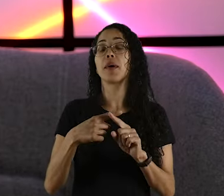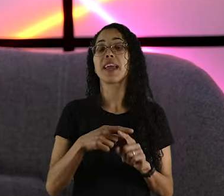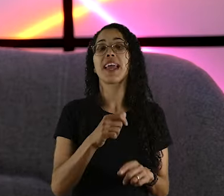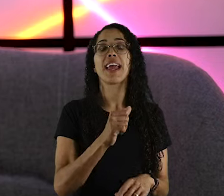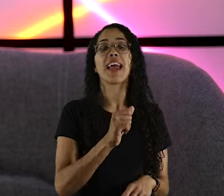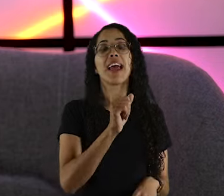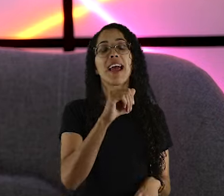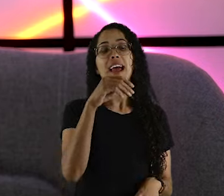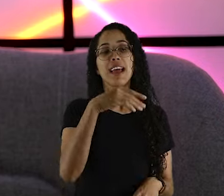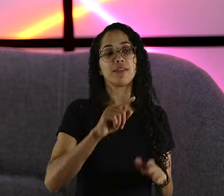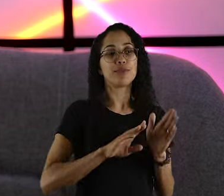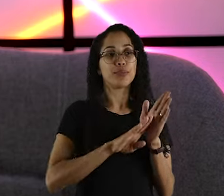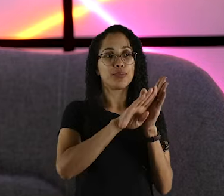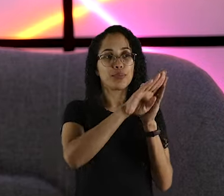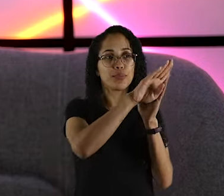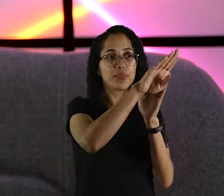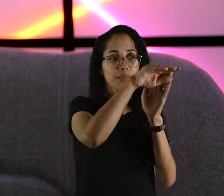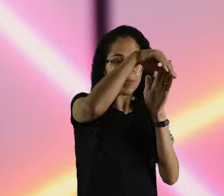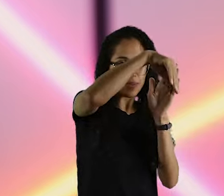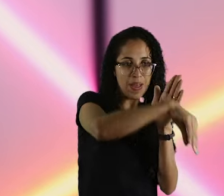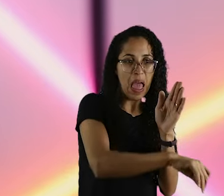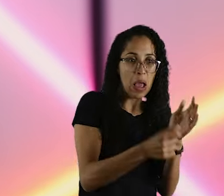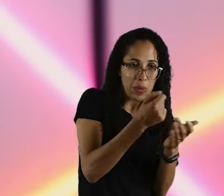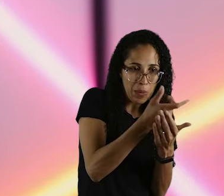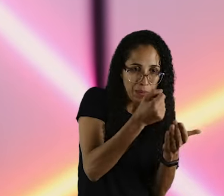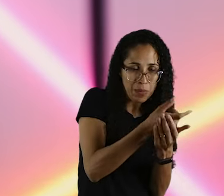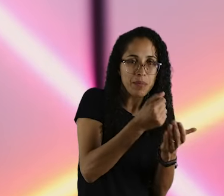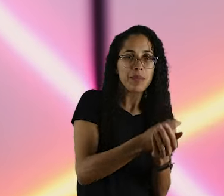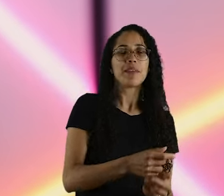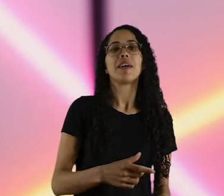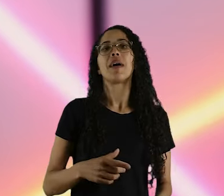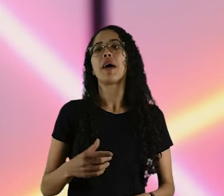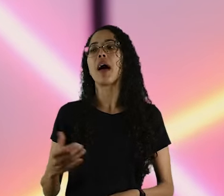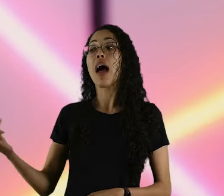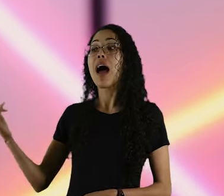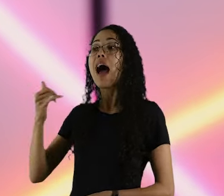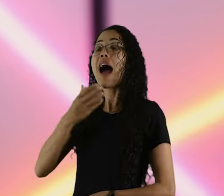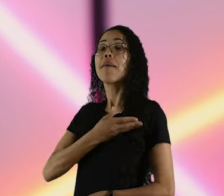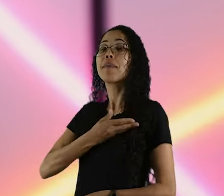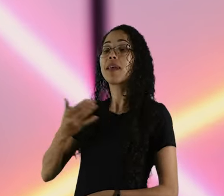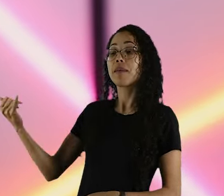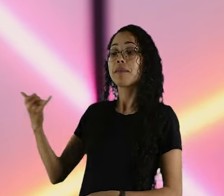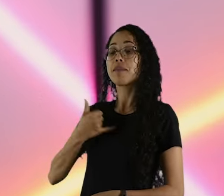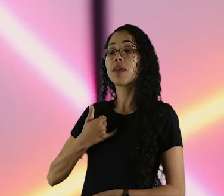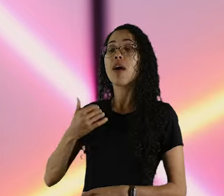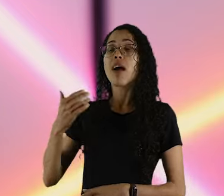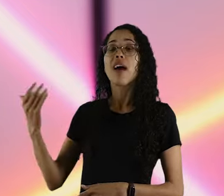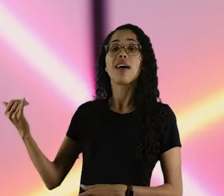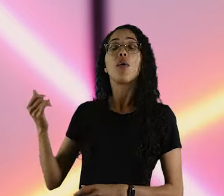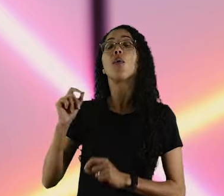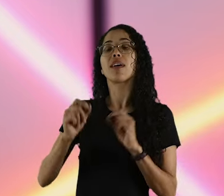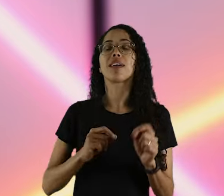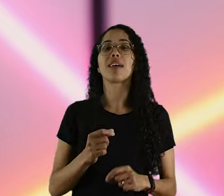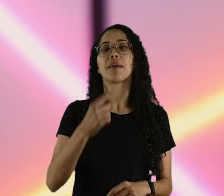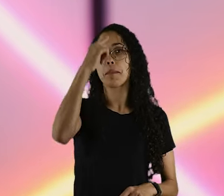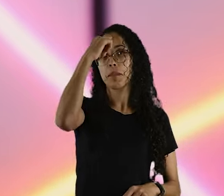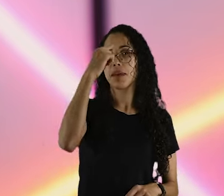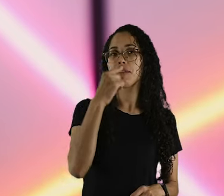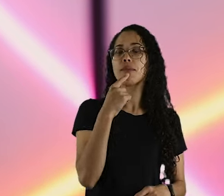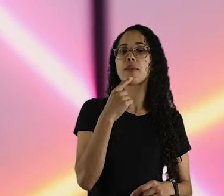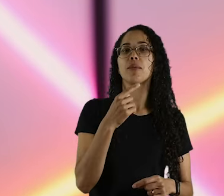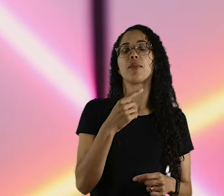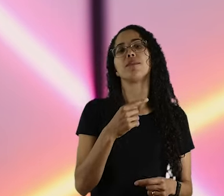existe investidor moderado, investidor agressivo. Aí depois tudo isso é o Daniel, que compra ação que tá